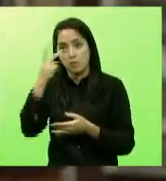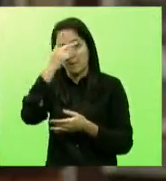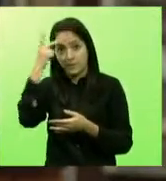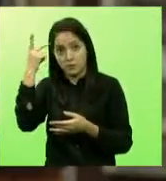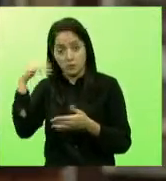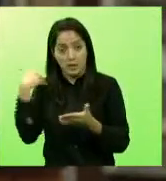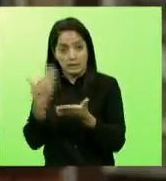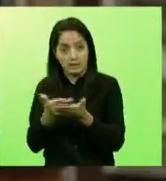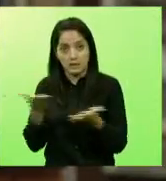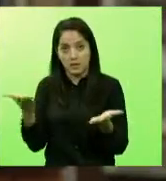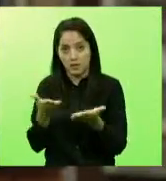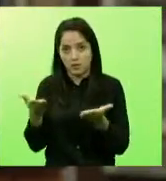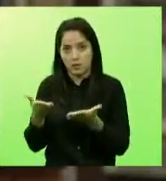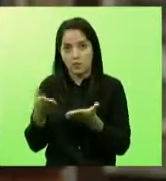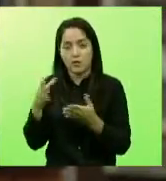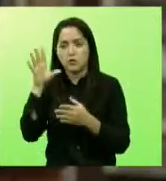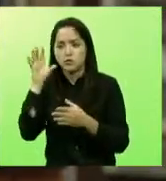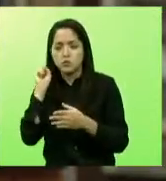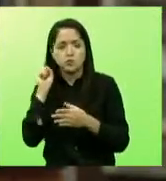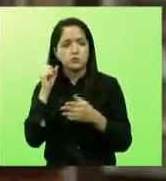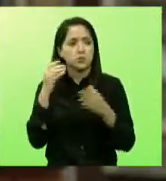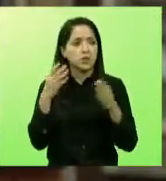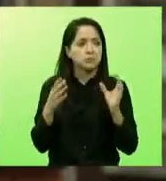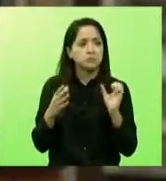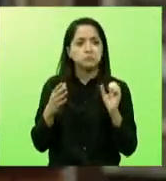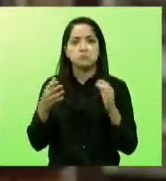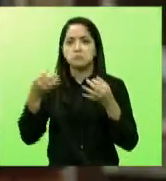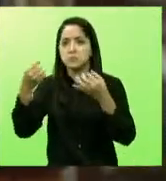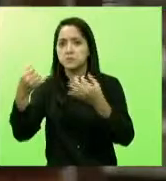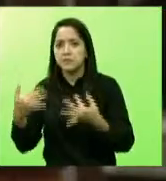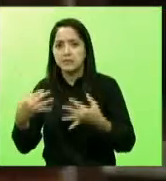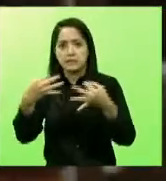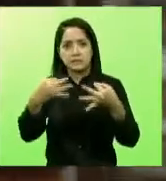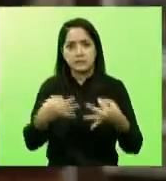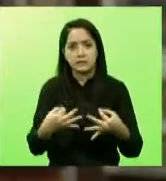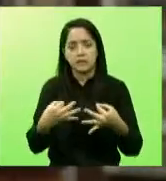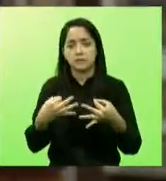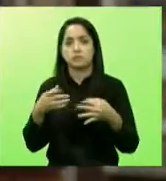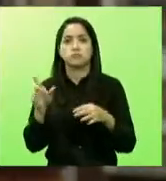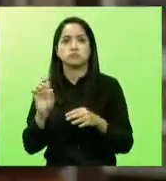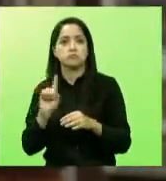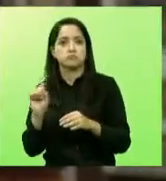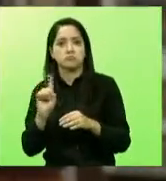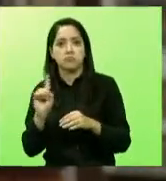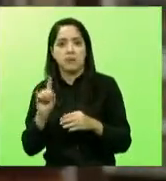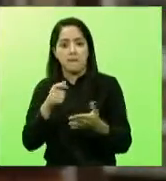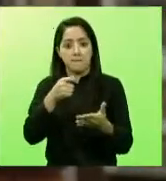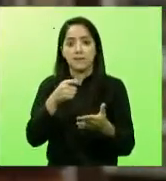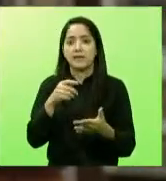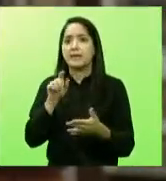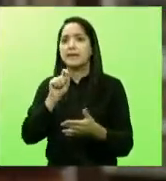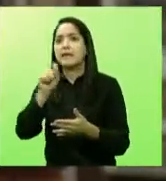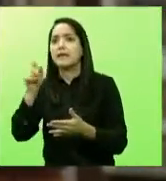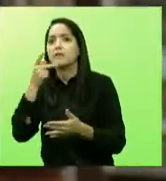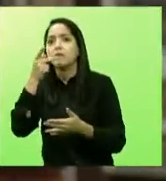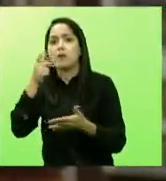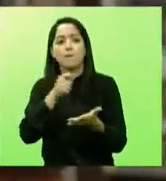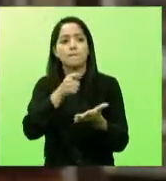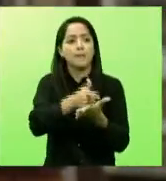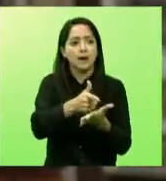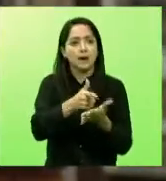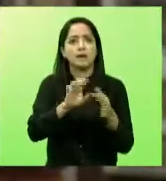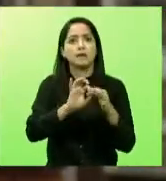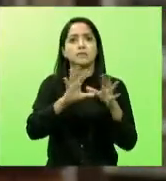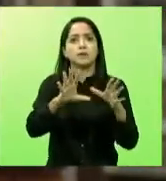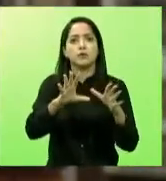até agora eu escutei todas as partes, ninguém soube explicar direito ao fim quem que falou paga, por